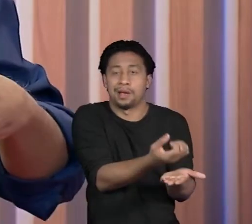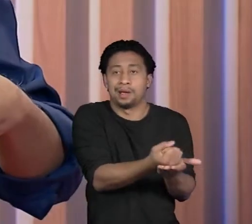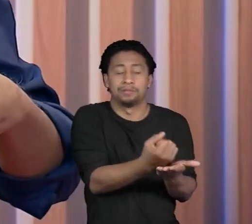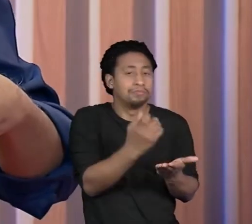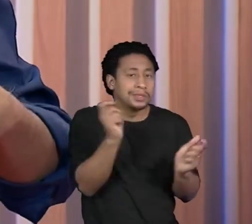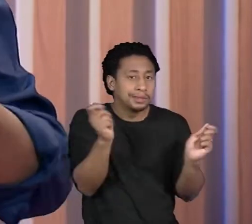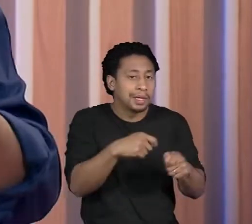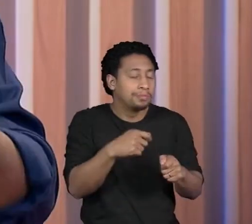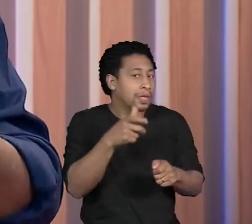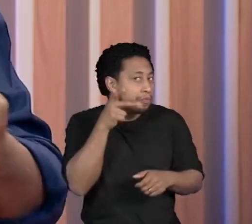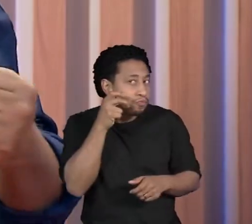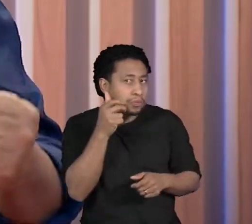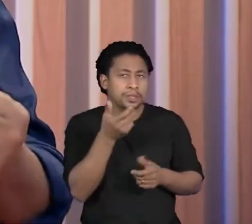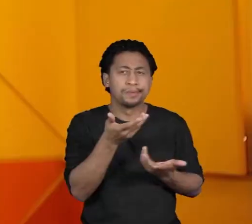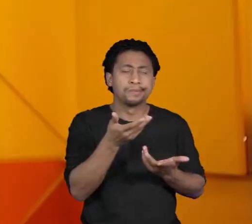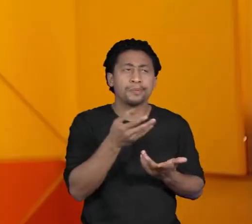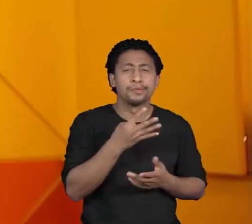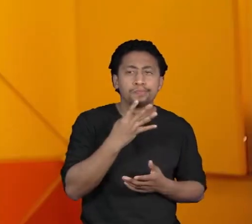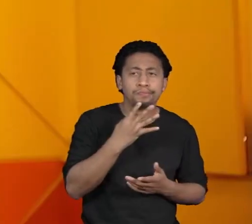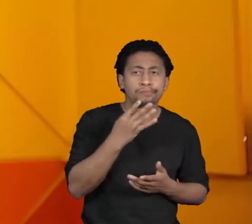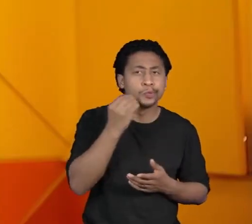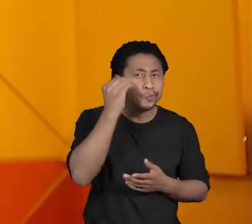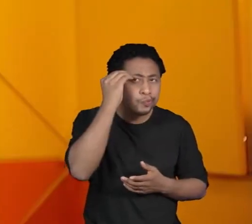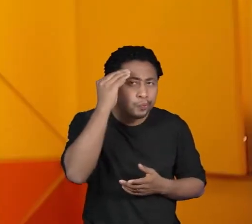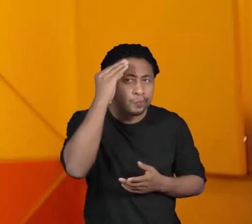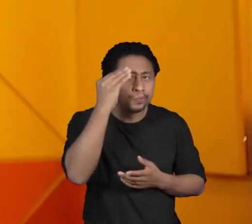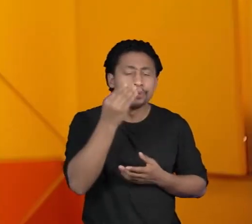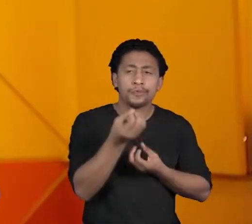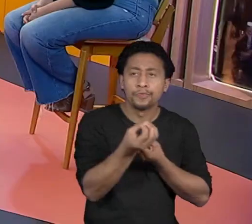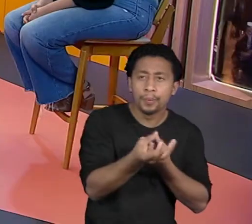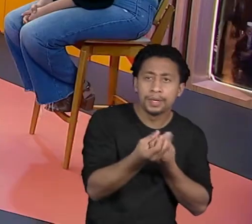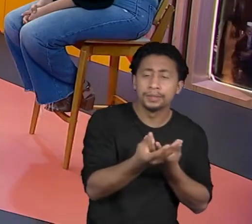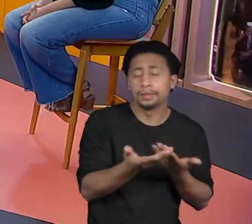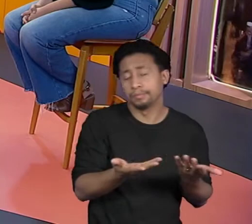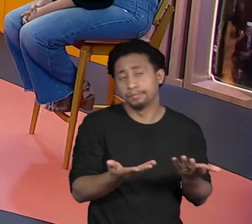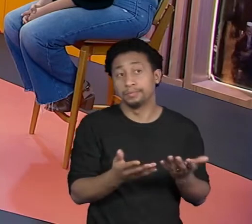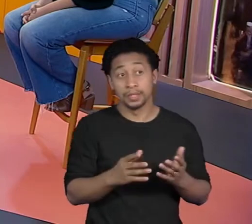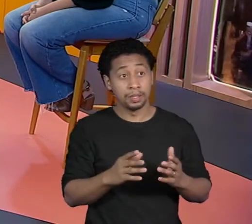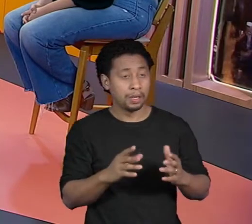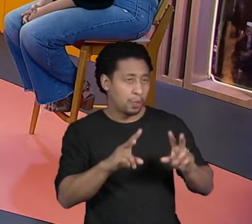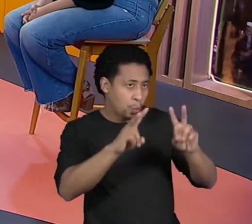tradicional, né? Porque